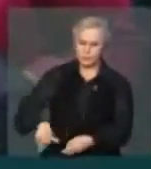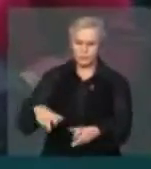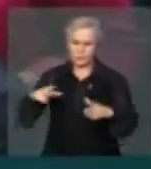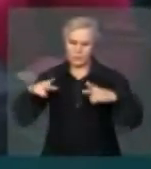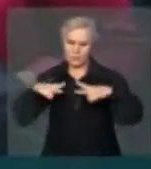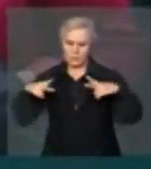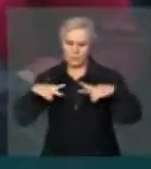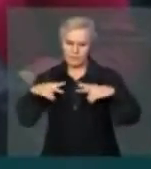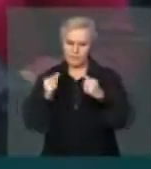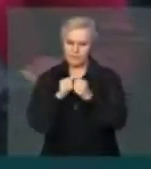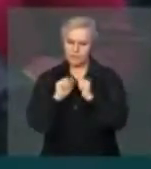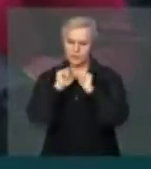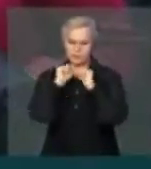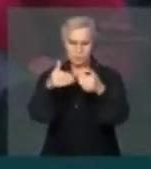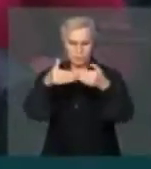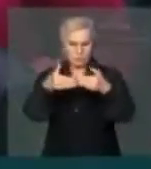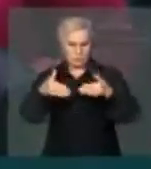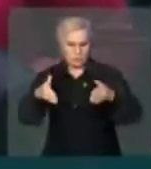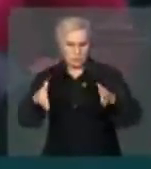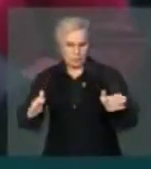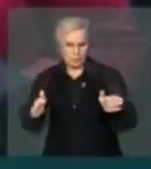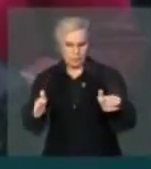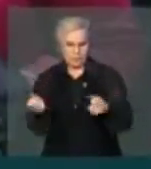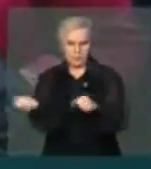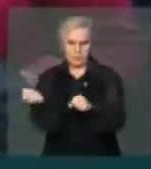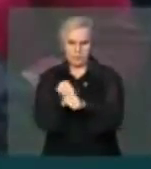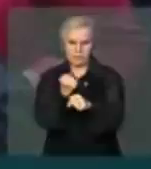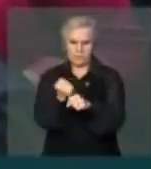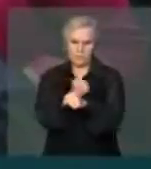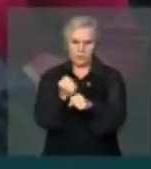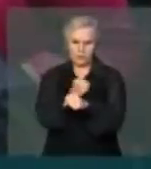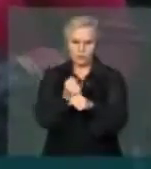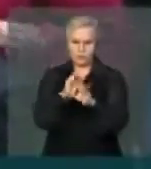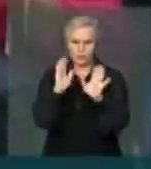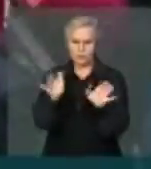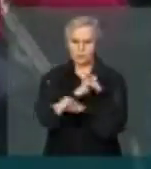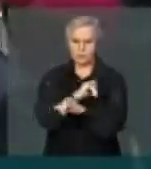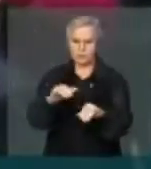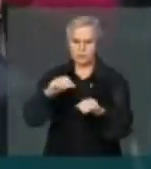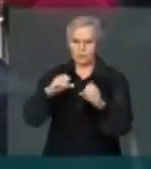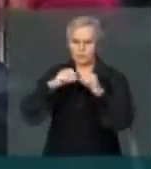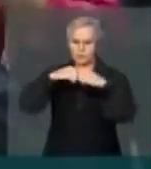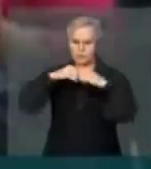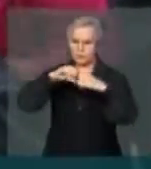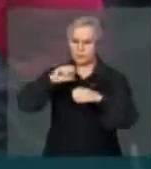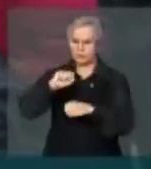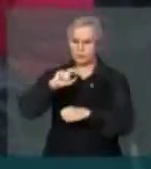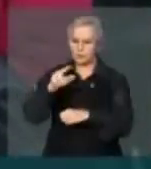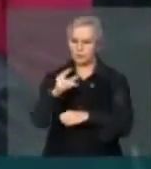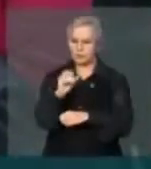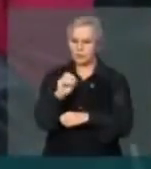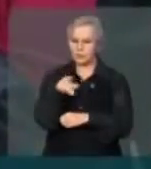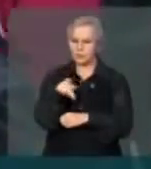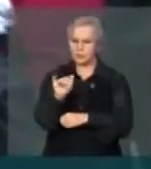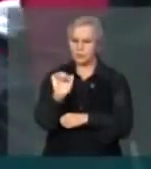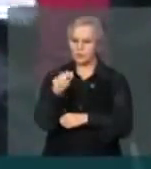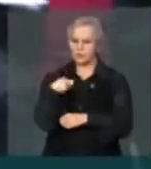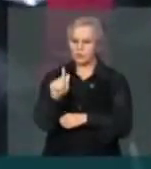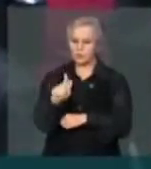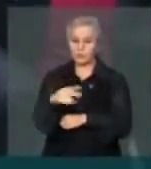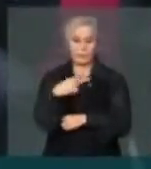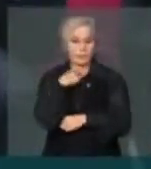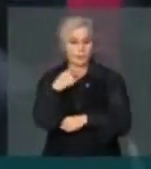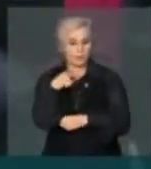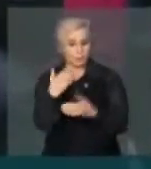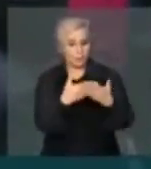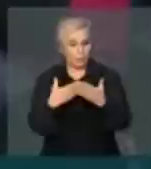possibilidade e a abertura para a construção do já anunciado publicamente shopping, ela não pode ser avaliada no dia